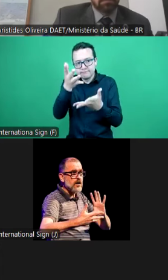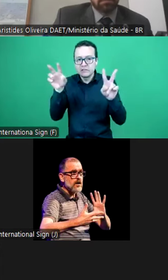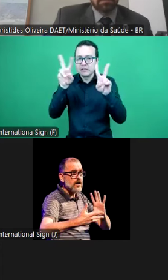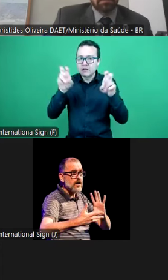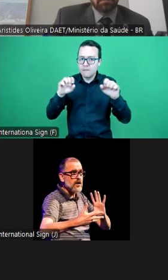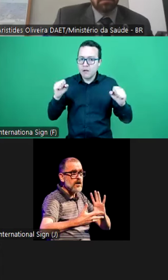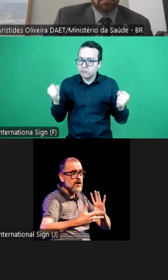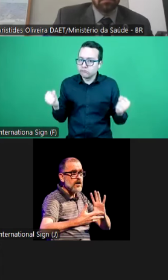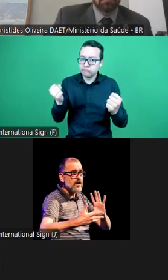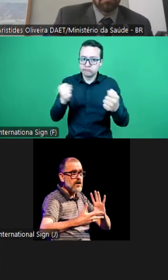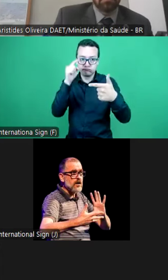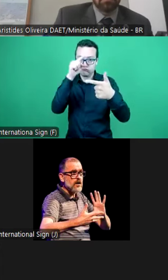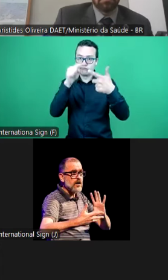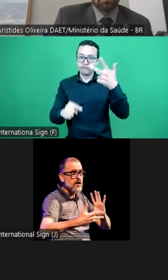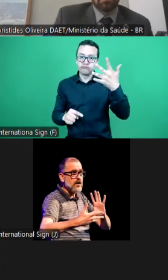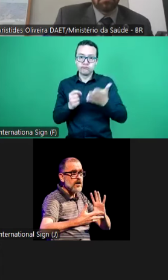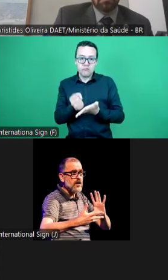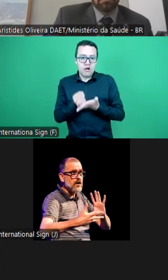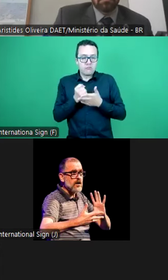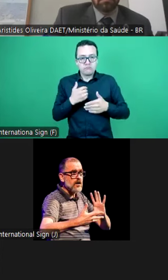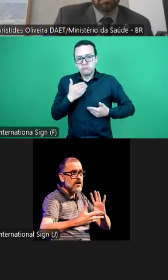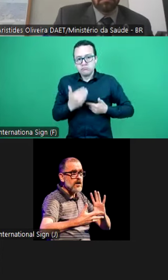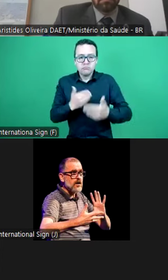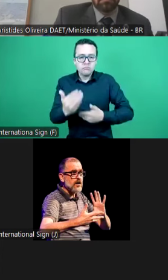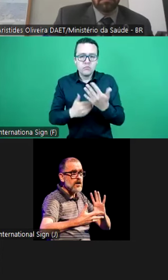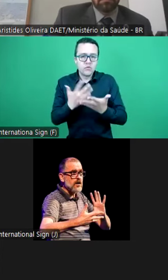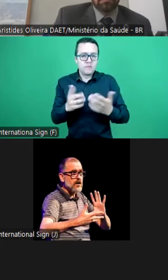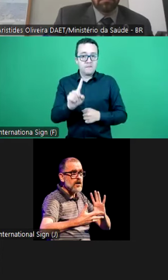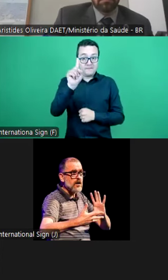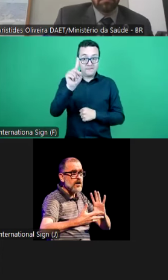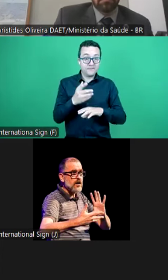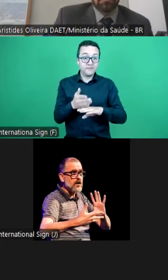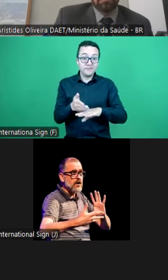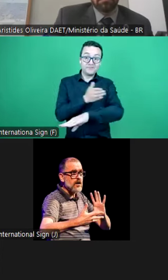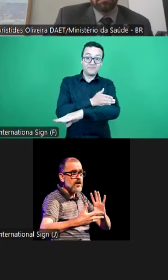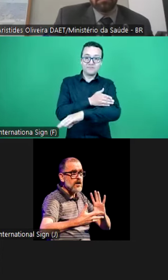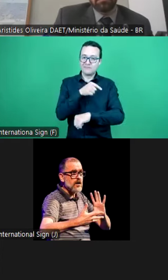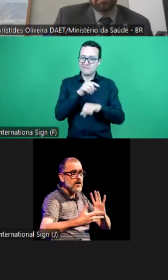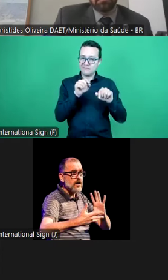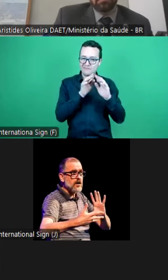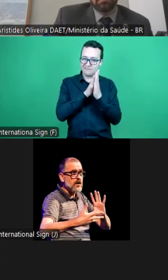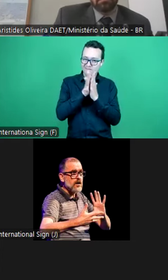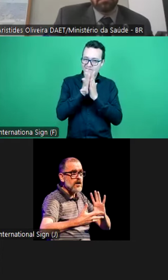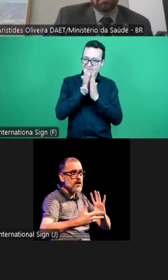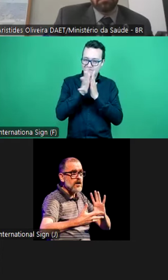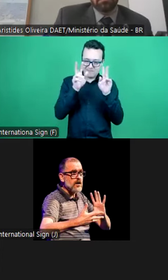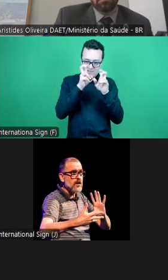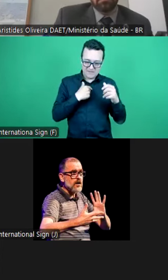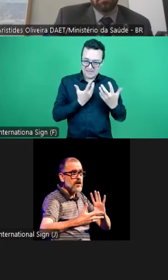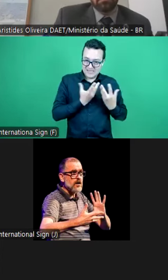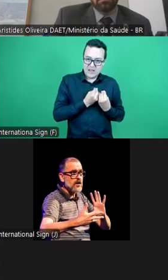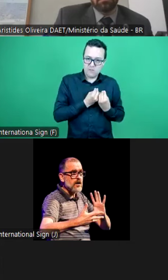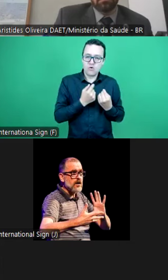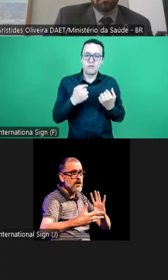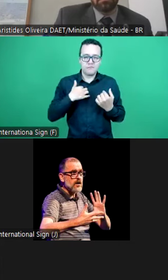a uma ação nesse ano. Então, antes de falar do que nossa equipe fez esse